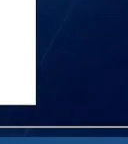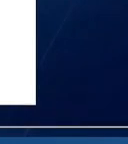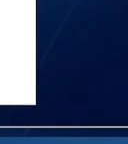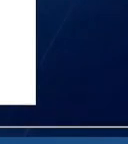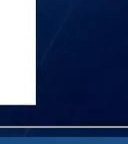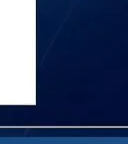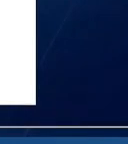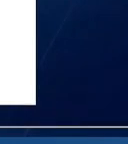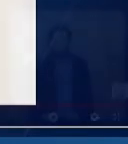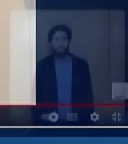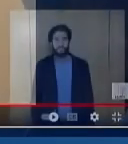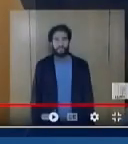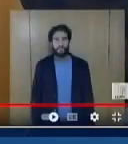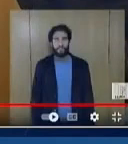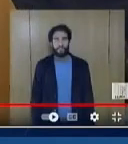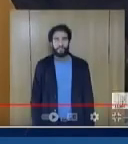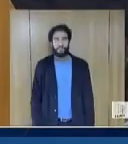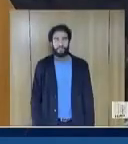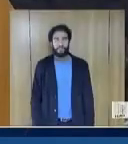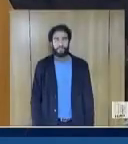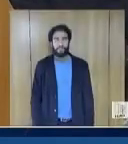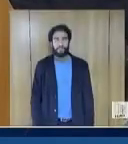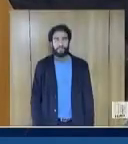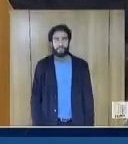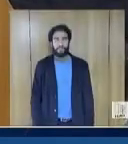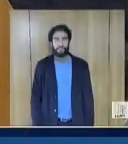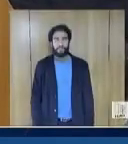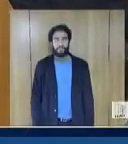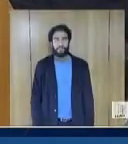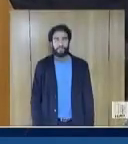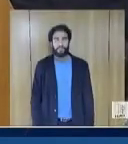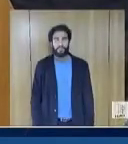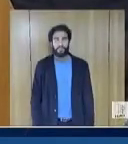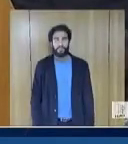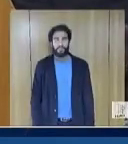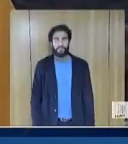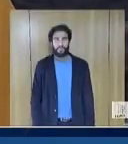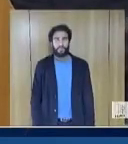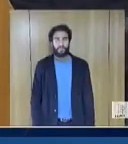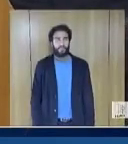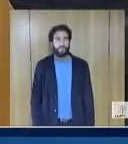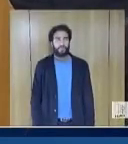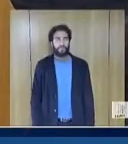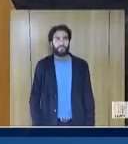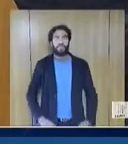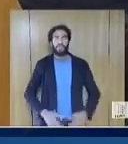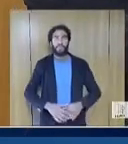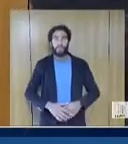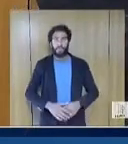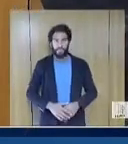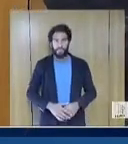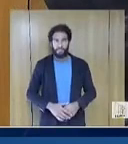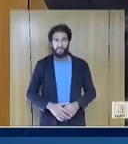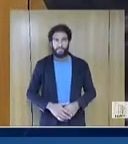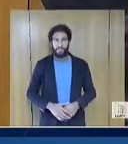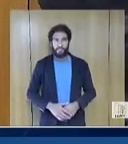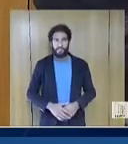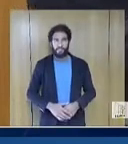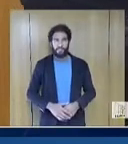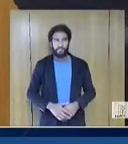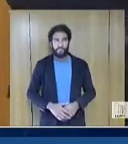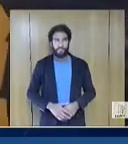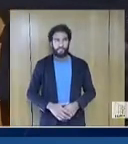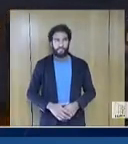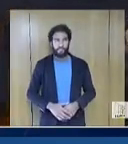Veja, como esse crime acontece, né? Acontece no Rio de Janeiro, o andamento dele é estadual, né? Porque ele não é